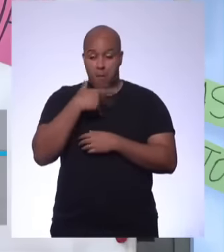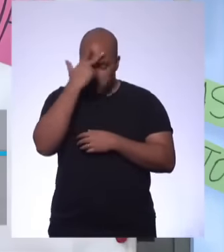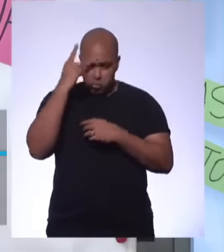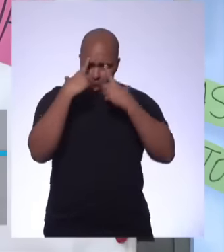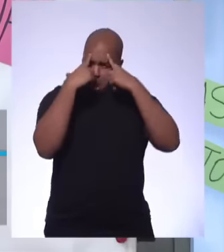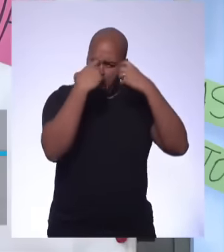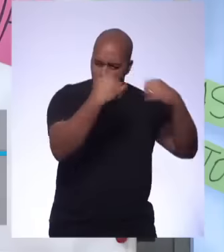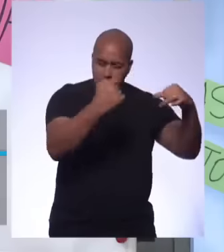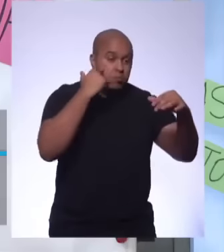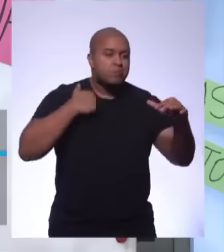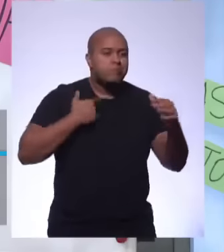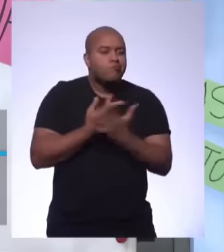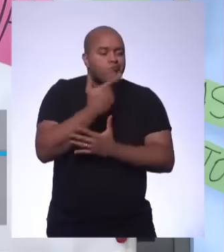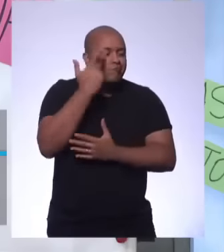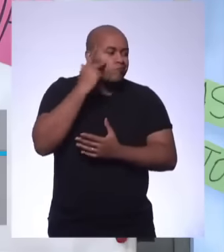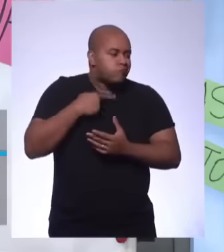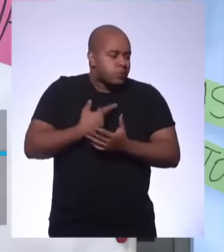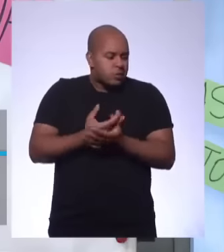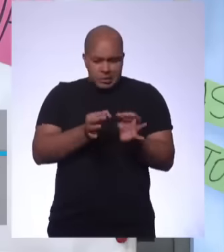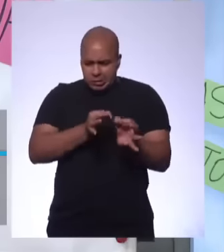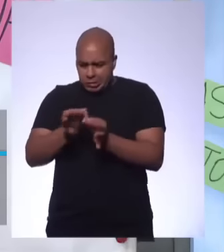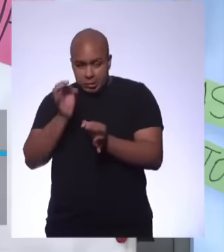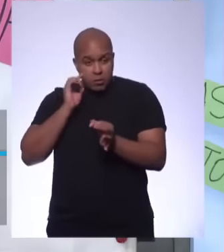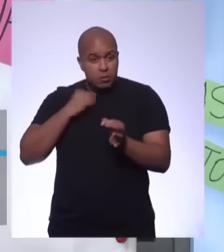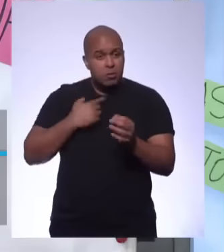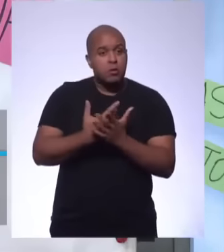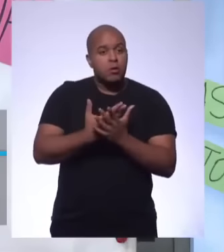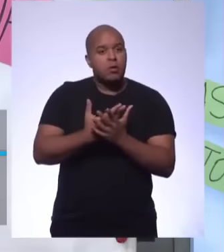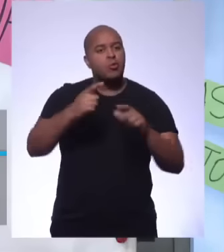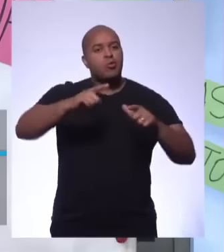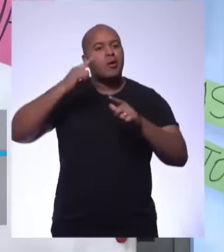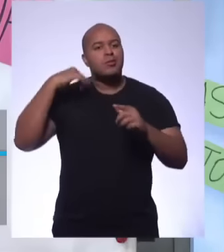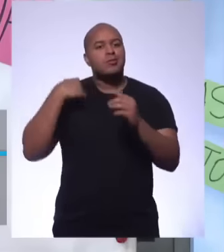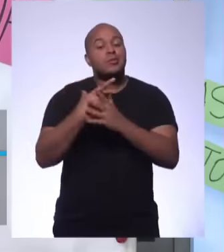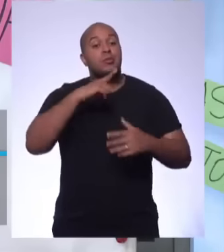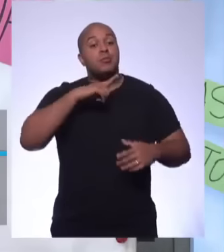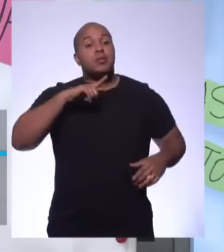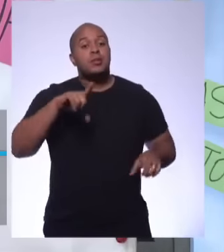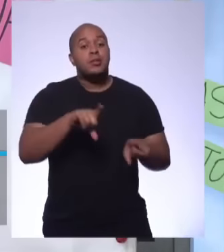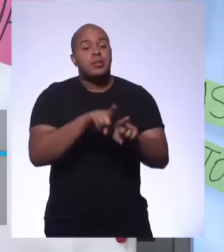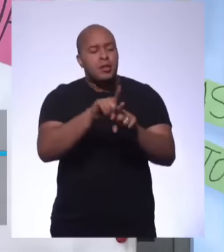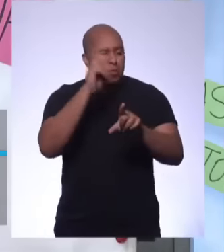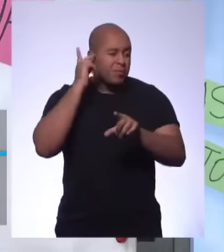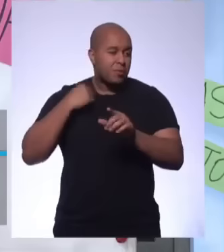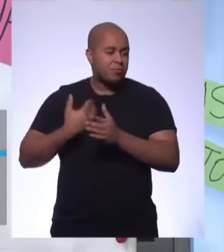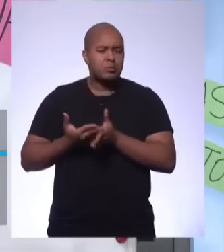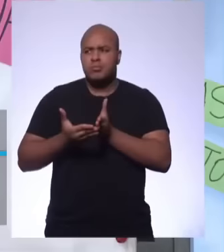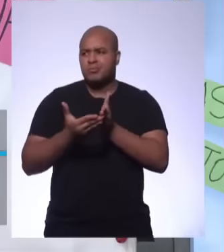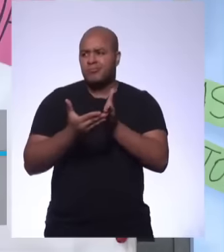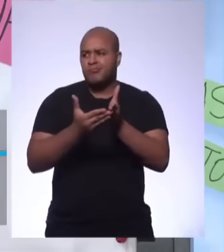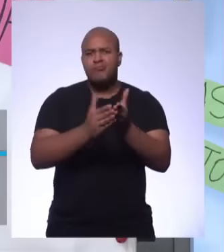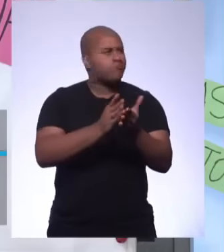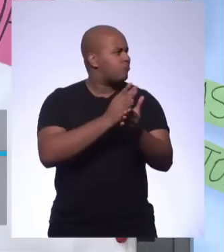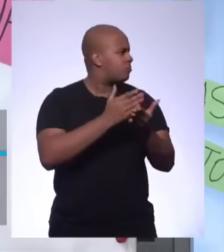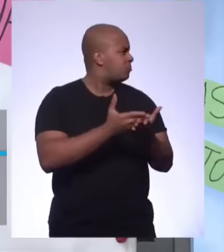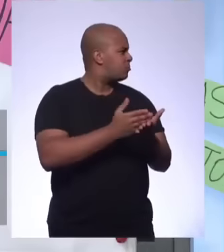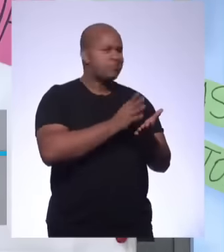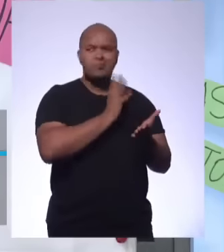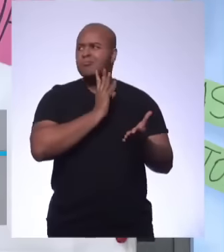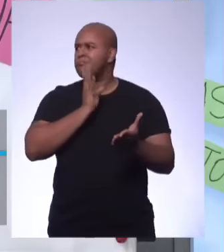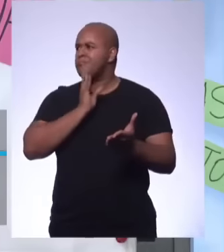ali dominando meio que o Mediterrâneo. Então, tinha a questão também das navegações, eles não conheciam exatamente os mares,